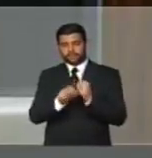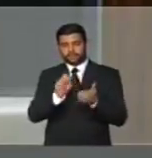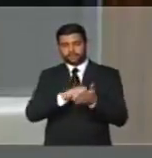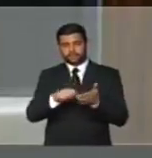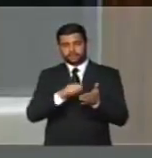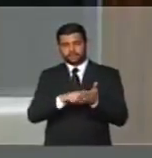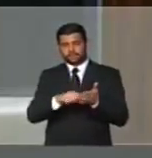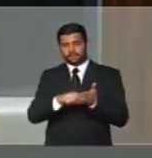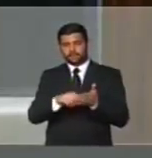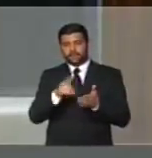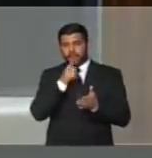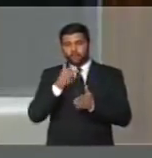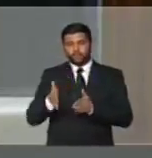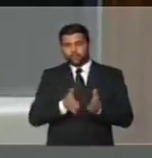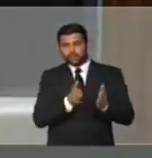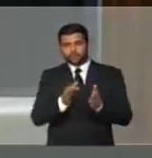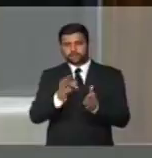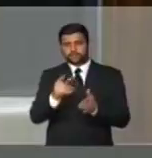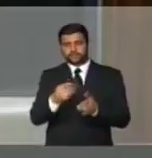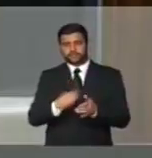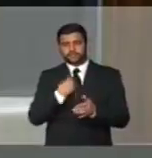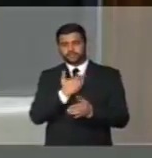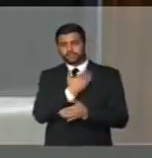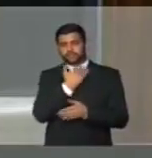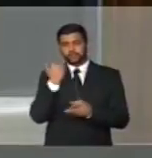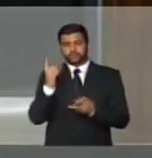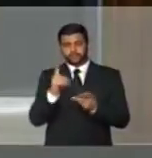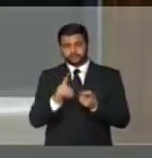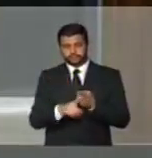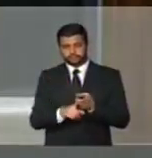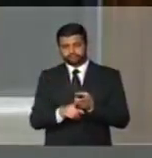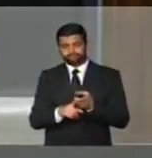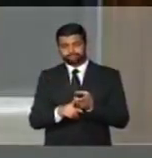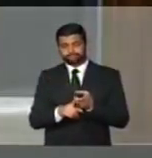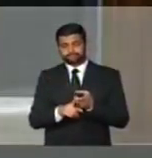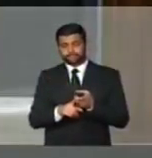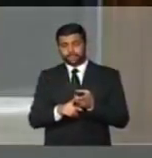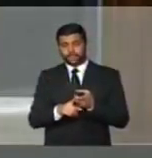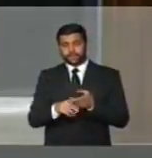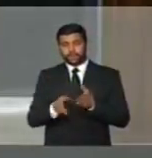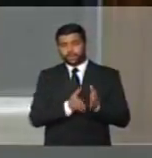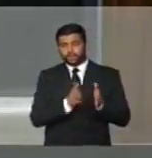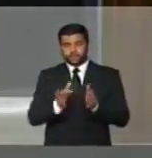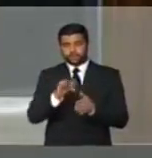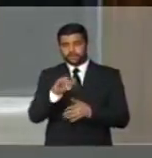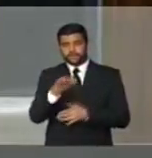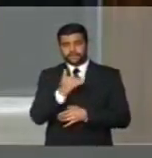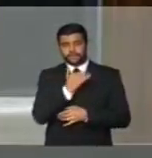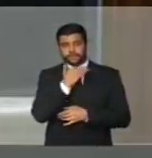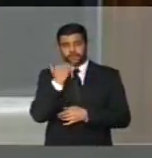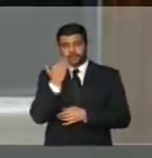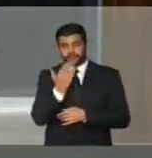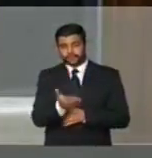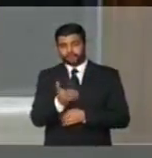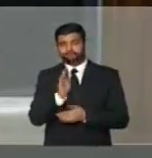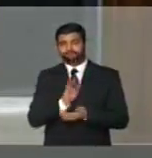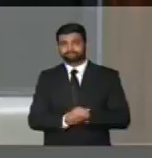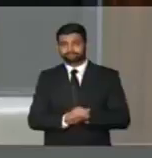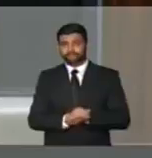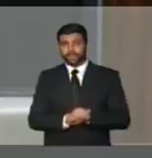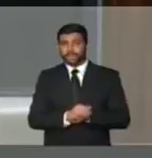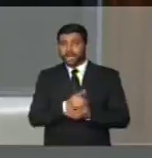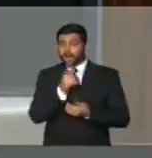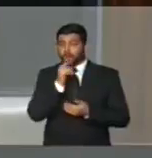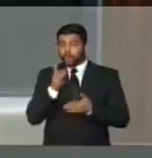livro aqui. O Rio São Francisco está morrendo. O Rio São Francisco está morrendo e ele é